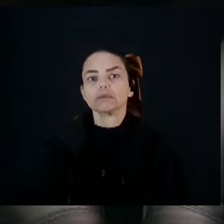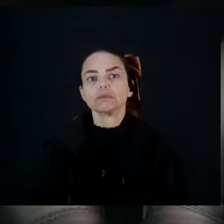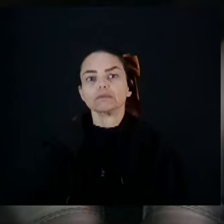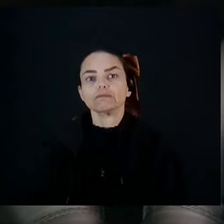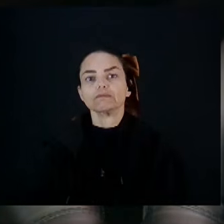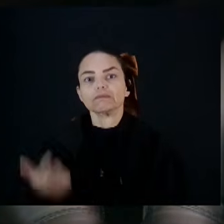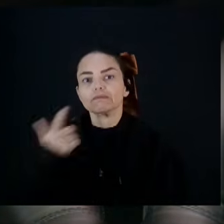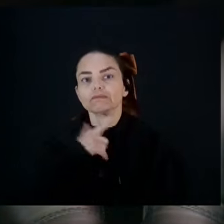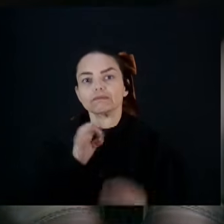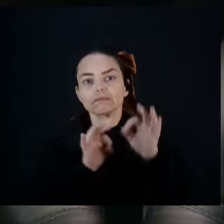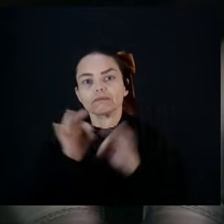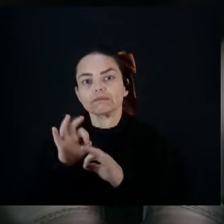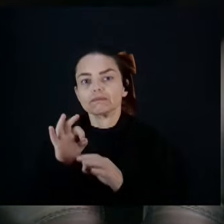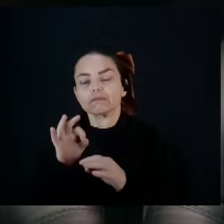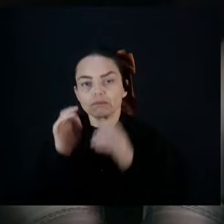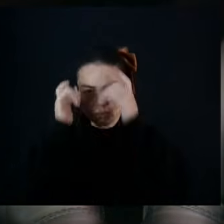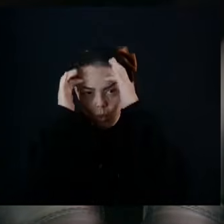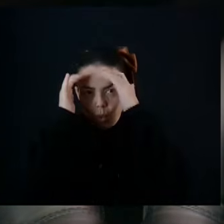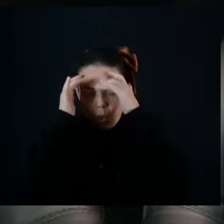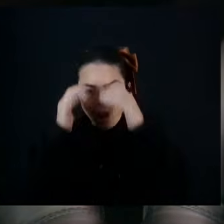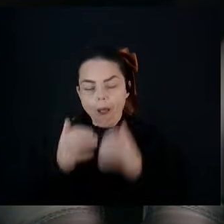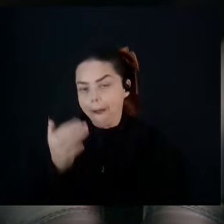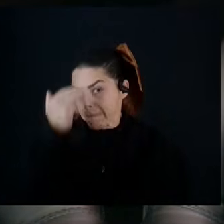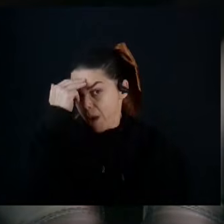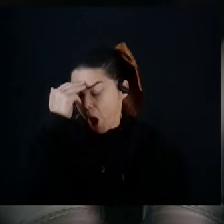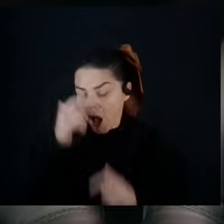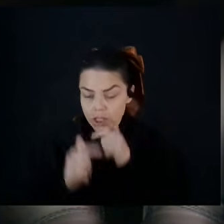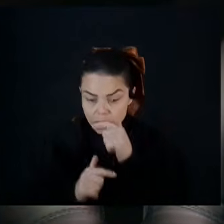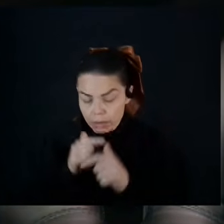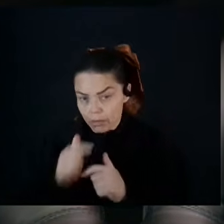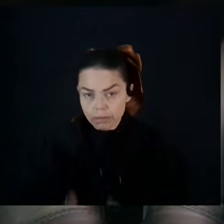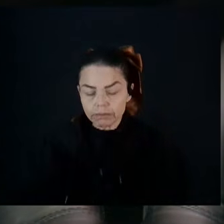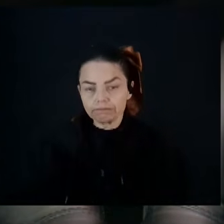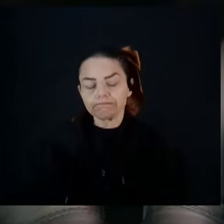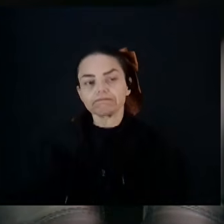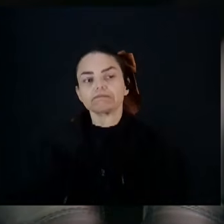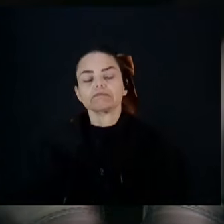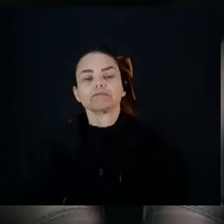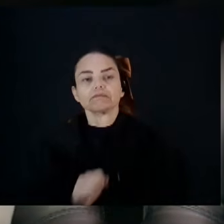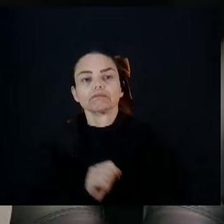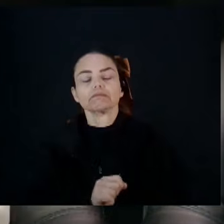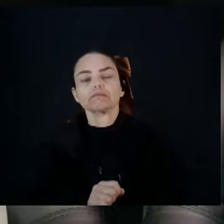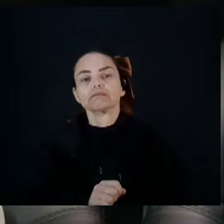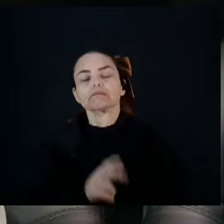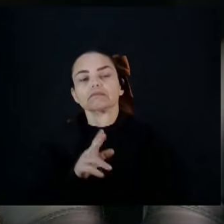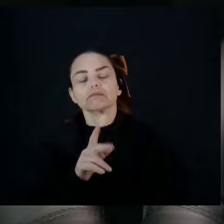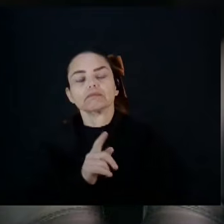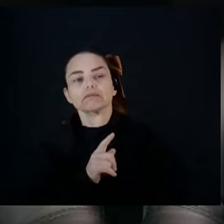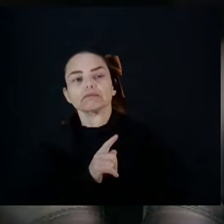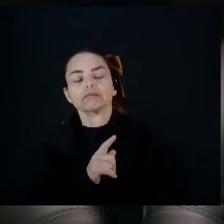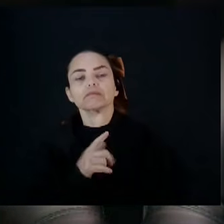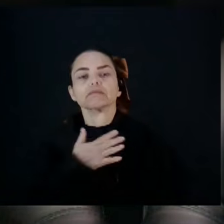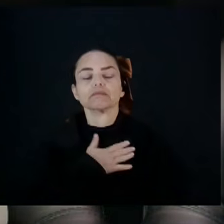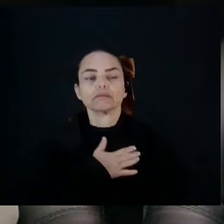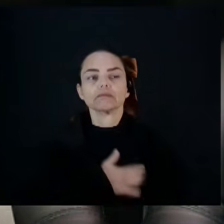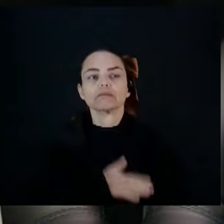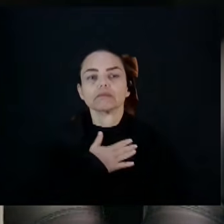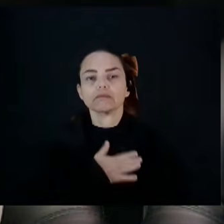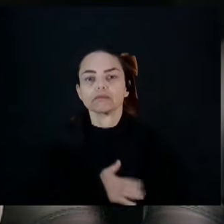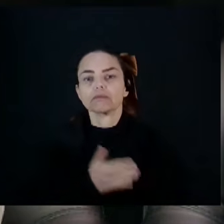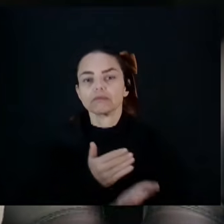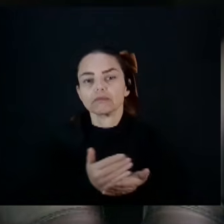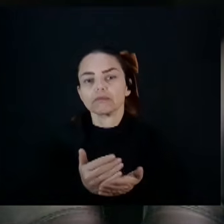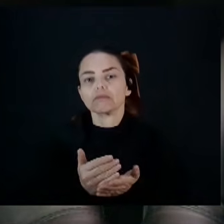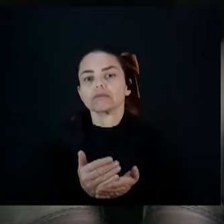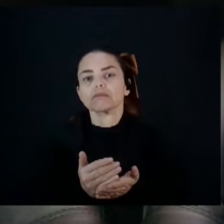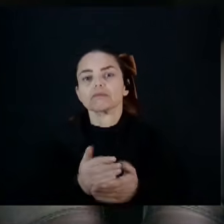conseguir trabalhar. Então a gente vai no tempo da pessoa, dá um tempo para ela, e aí a gente começa a discutir juntas,